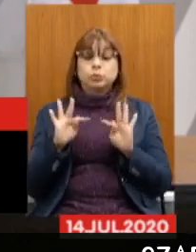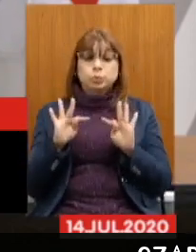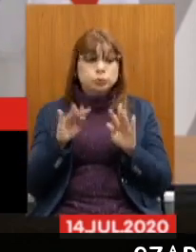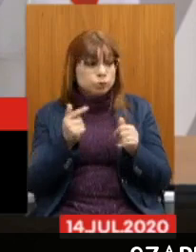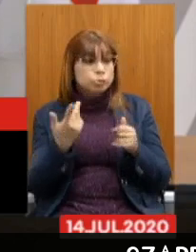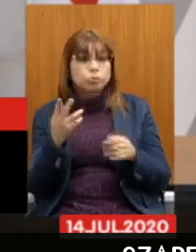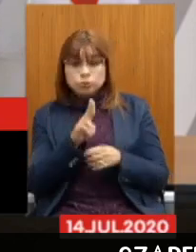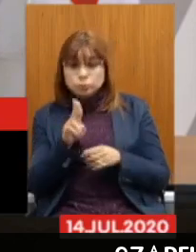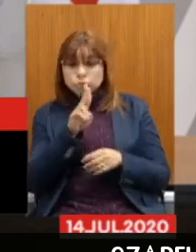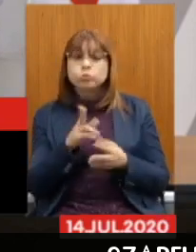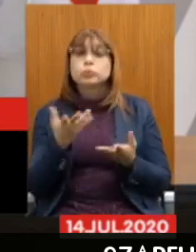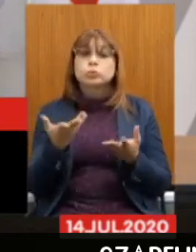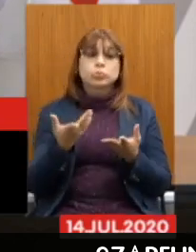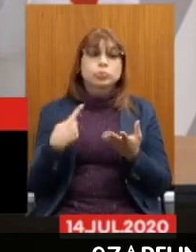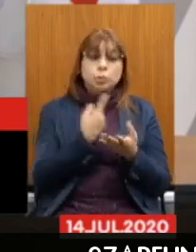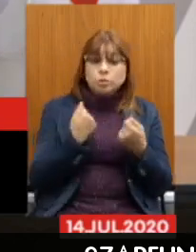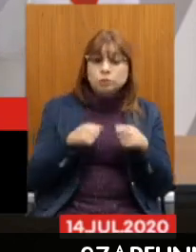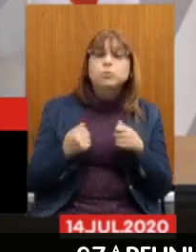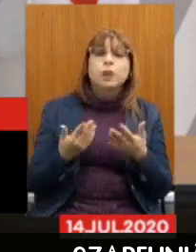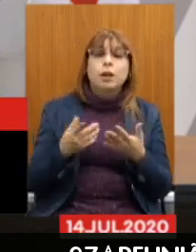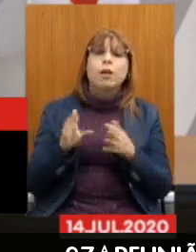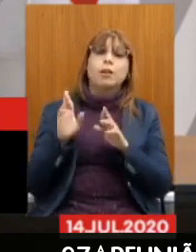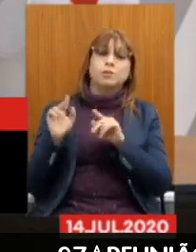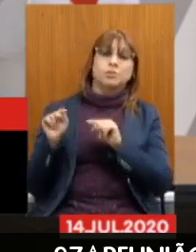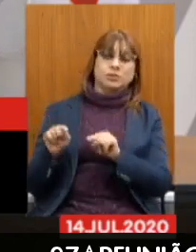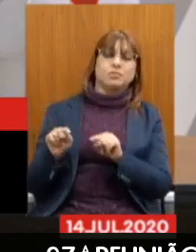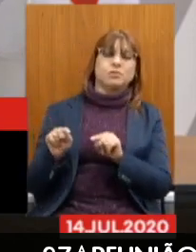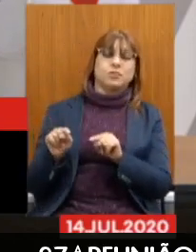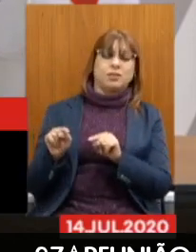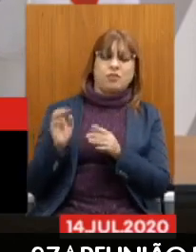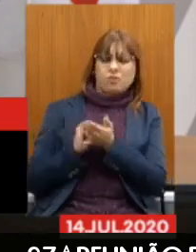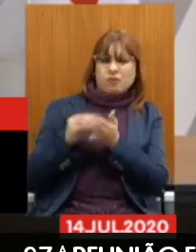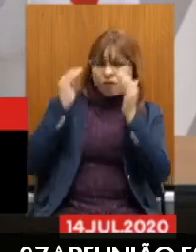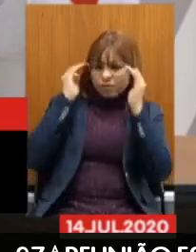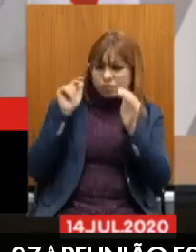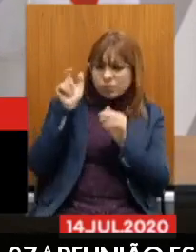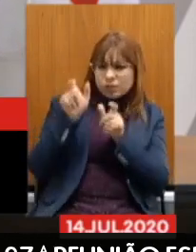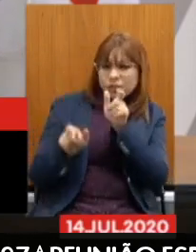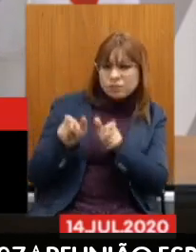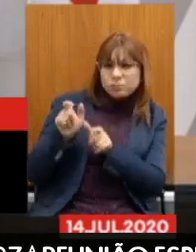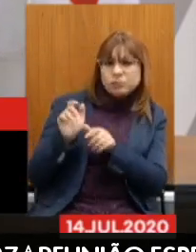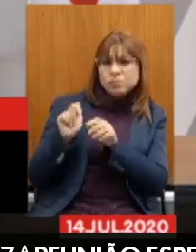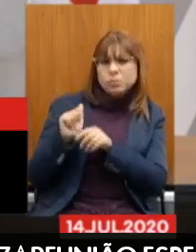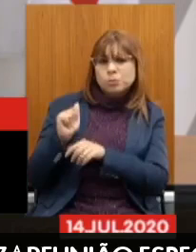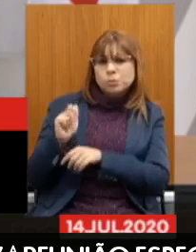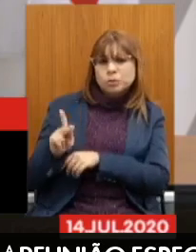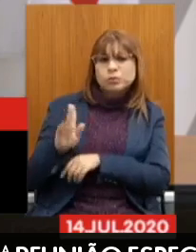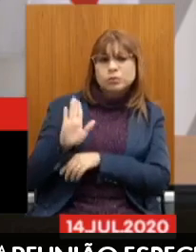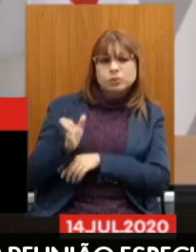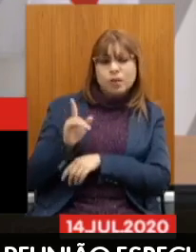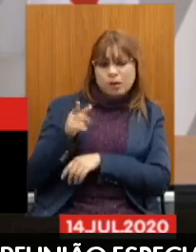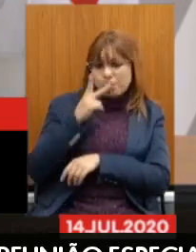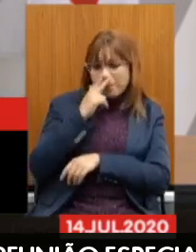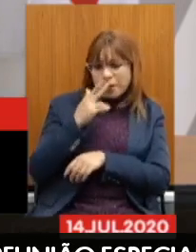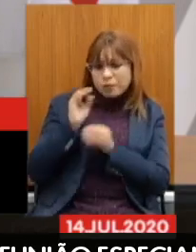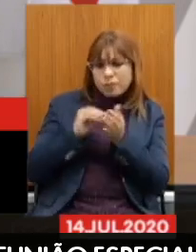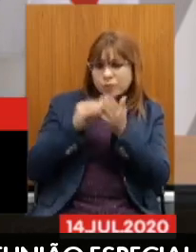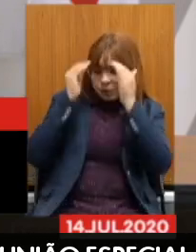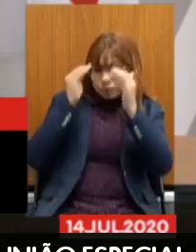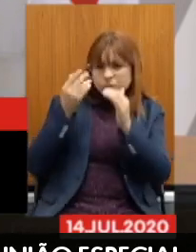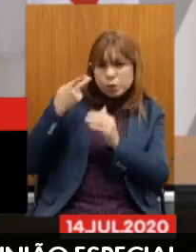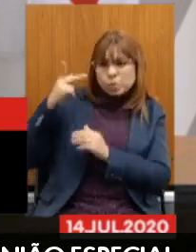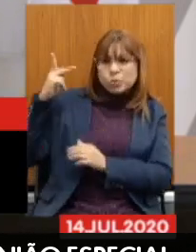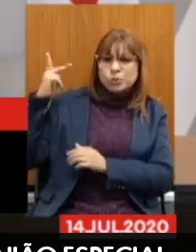e é que a sociedade necessita. Desrespeitar os aposentados é desrespeitar a nossa história.